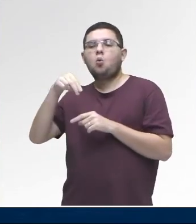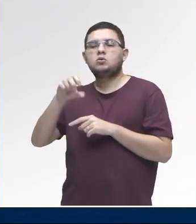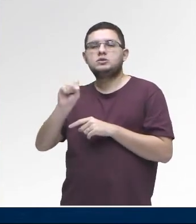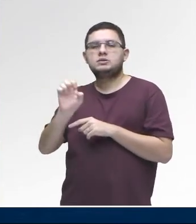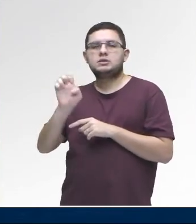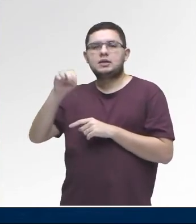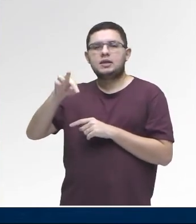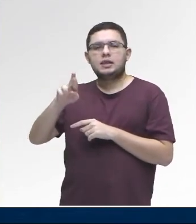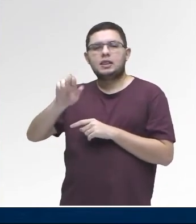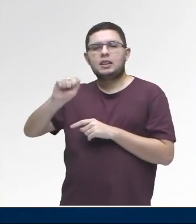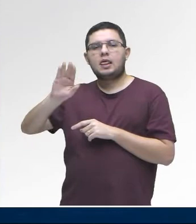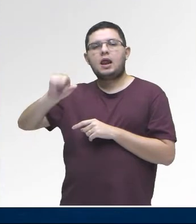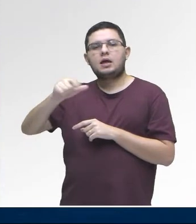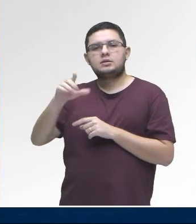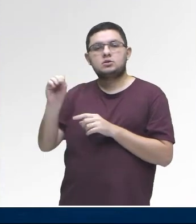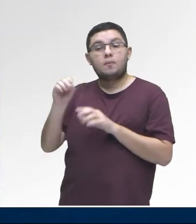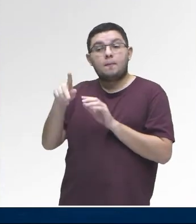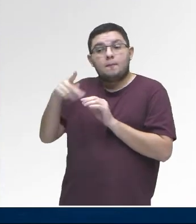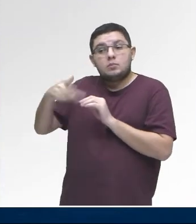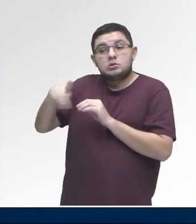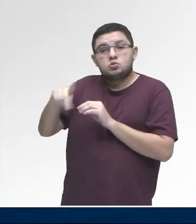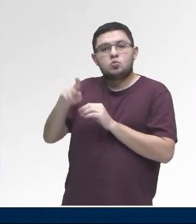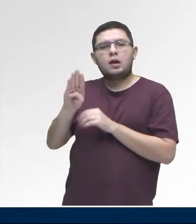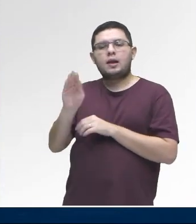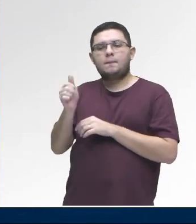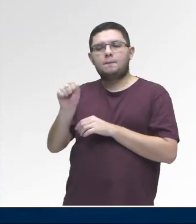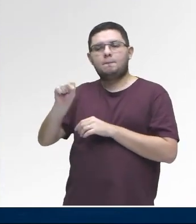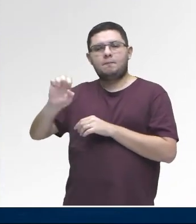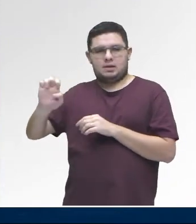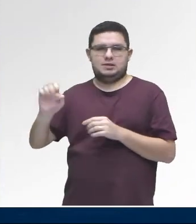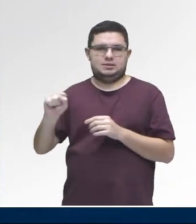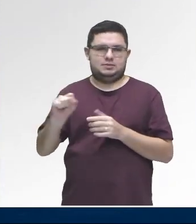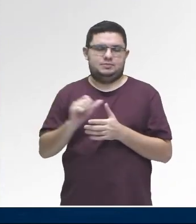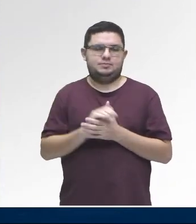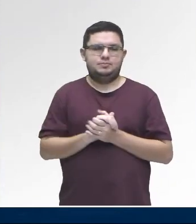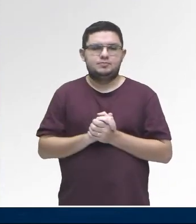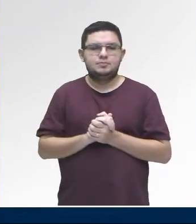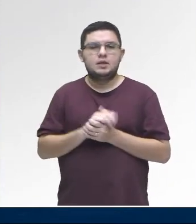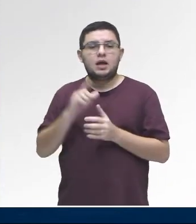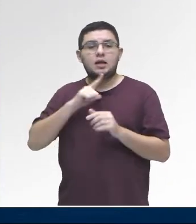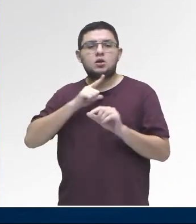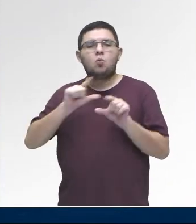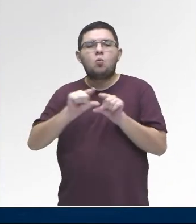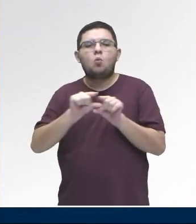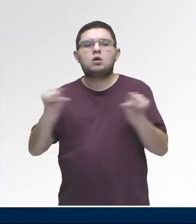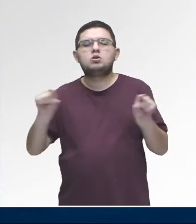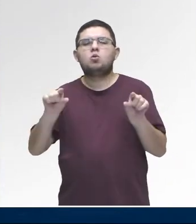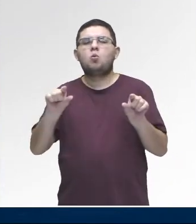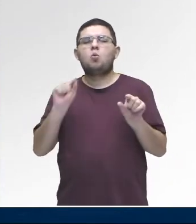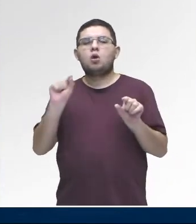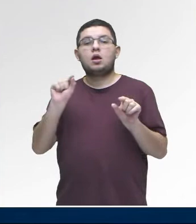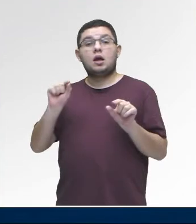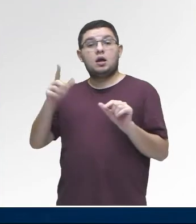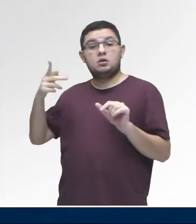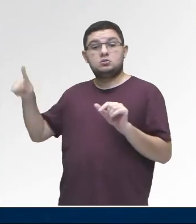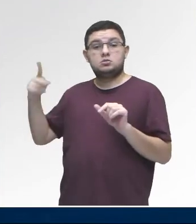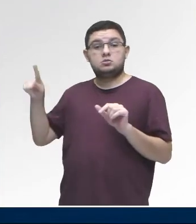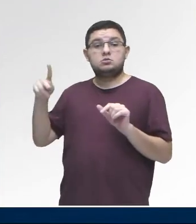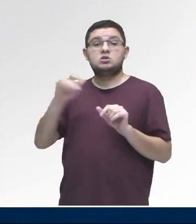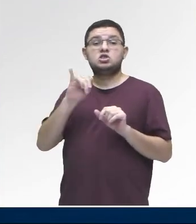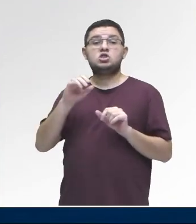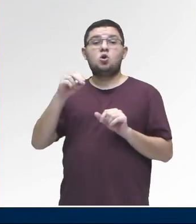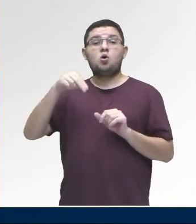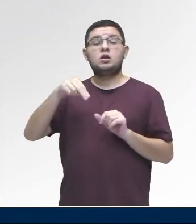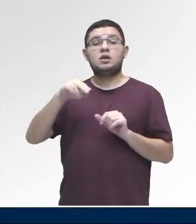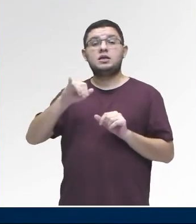Observem vocês que eu tenho a equação de ionização do hidróxido de alumínio, tá